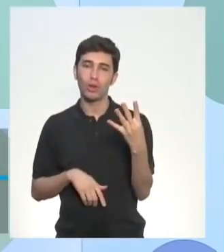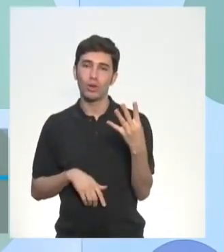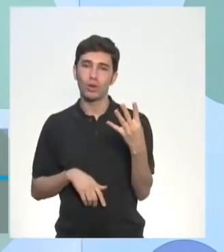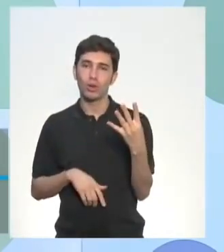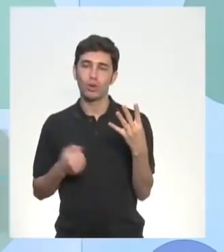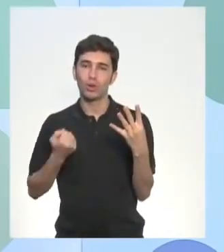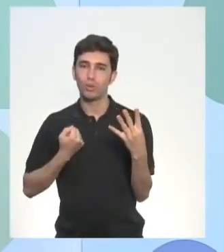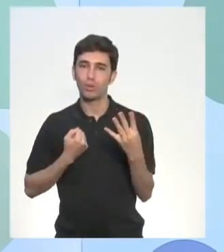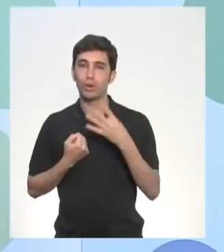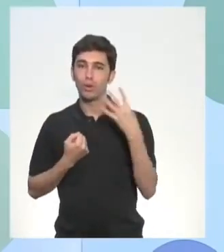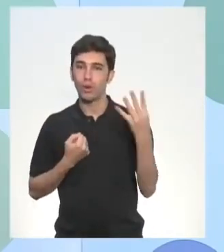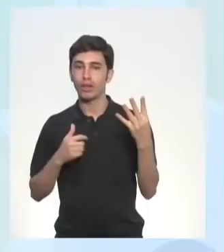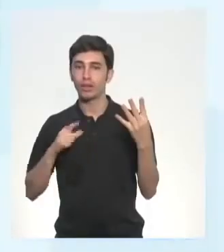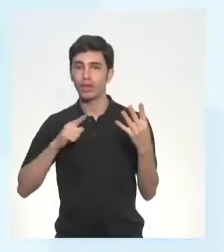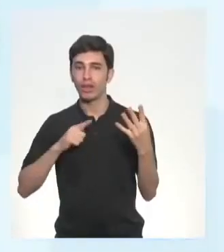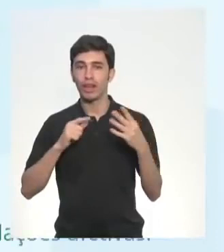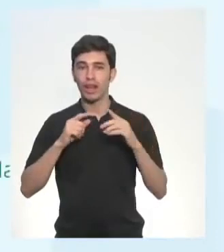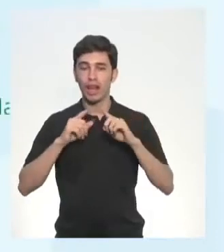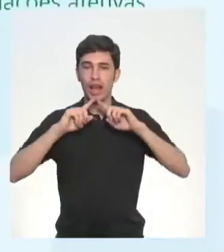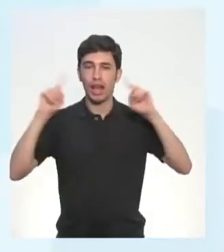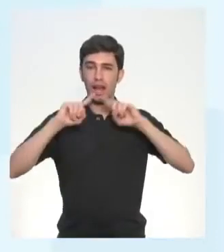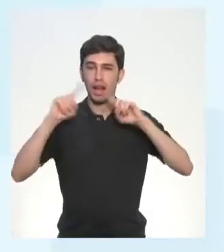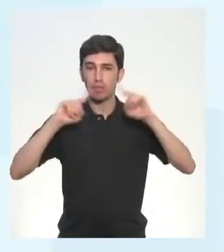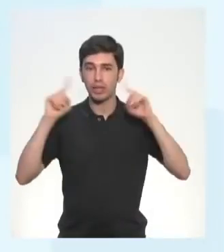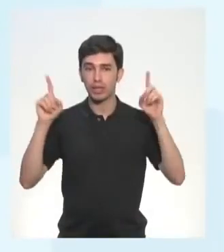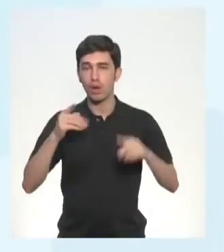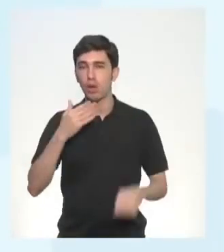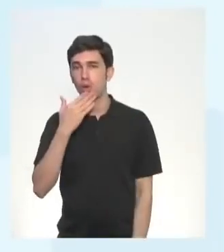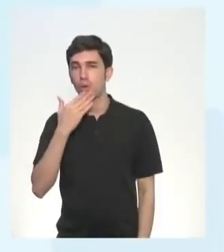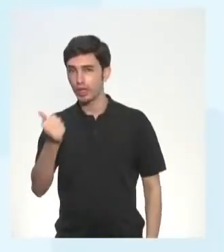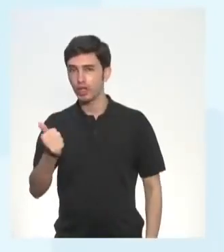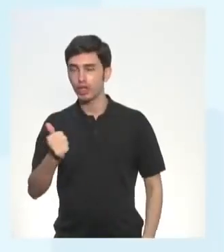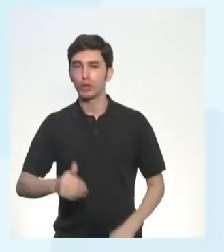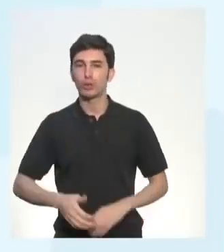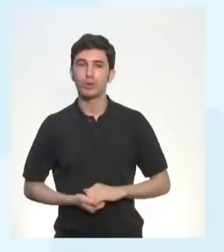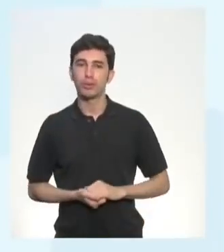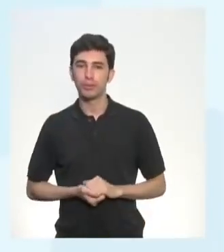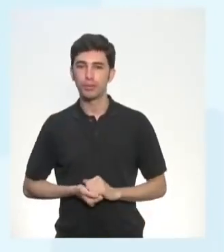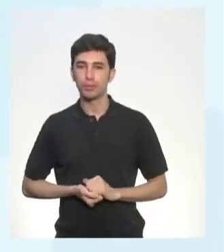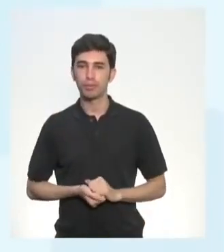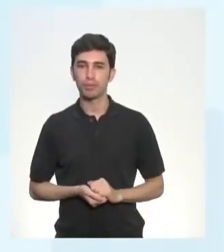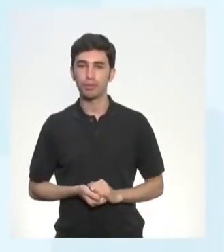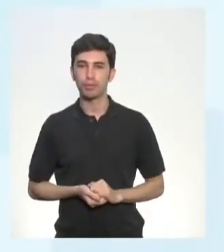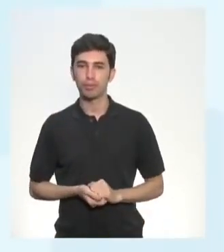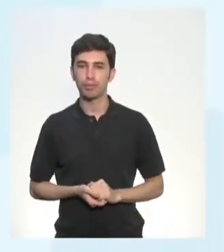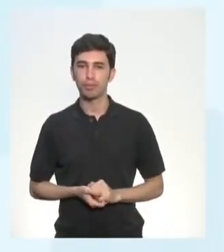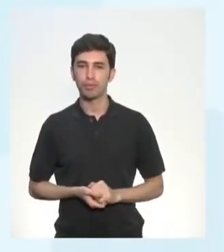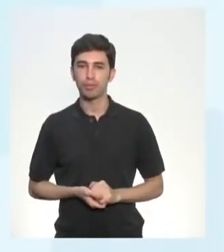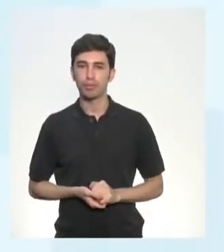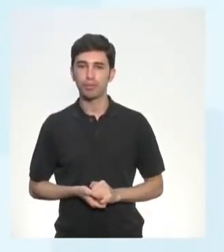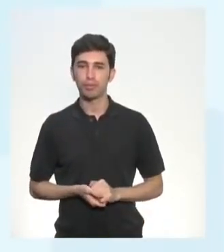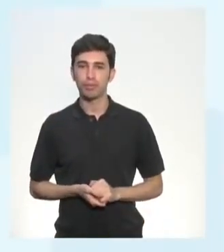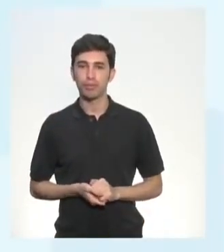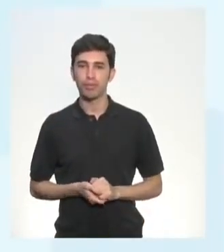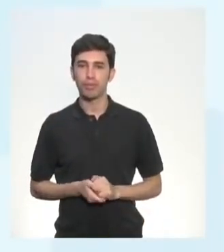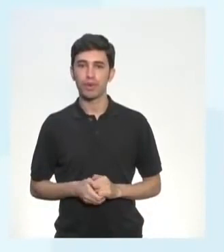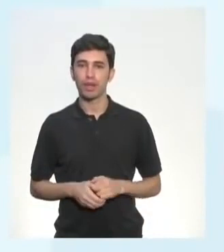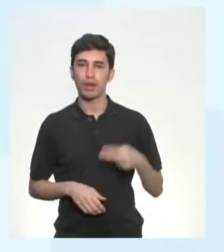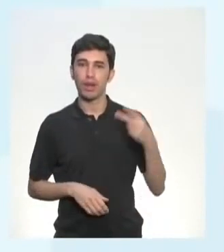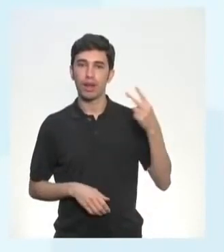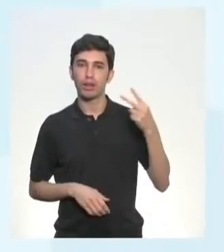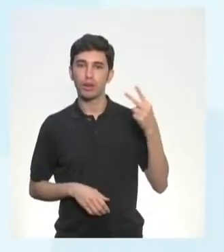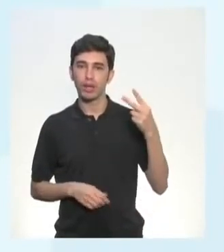tela a resposta para vocês, ó. Fica assim, ó, a primeira resposta, a carta 2, pois o tema é assunto familiar, trata de